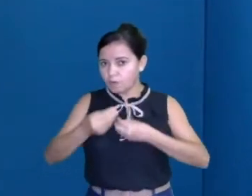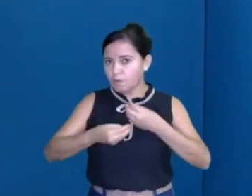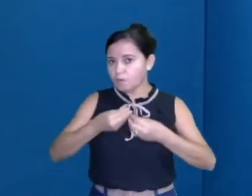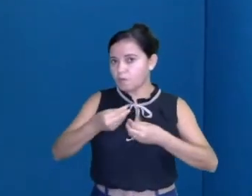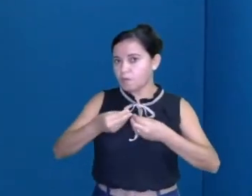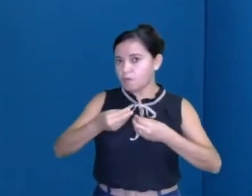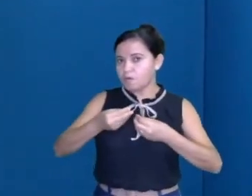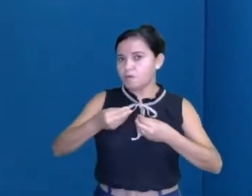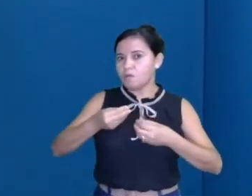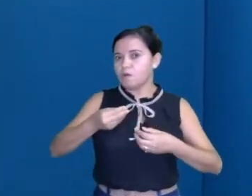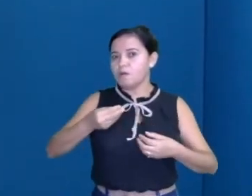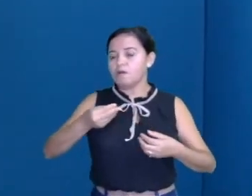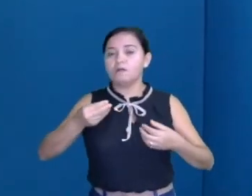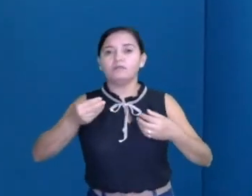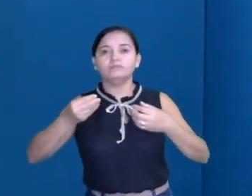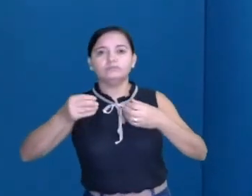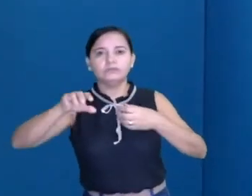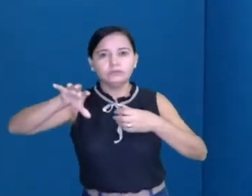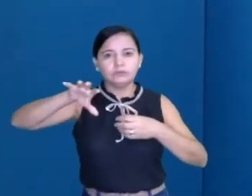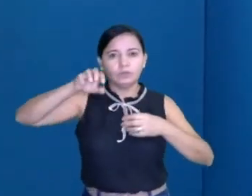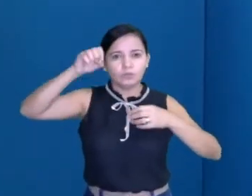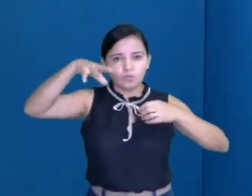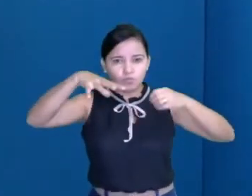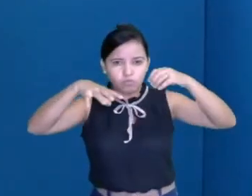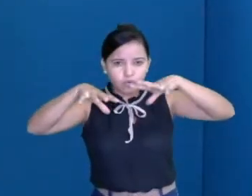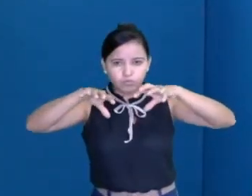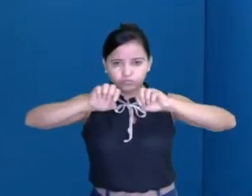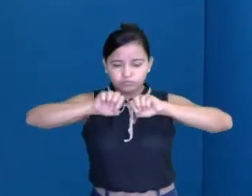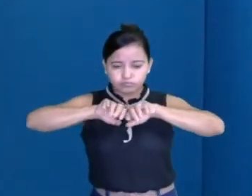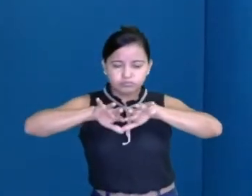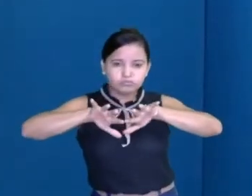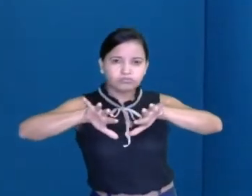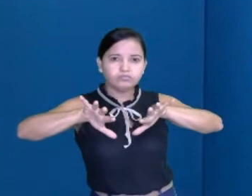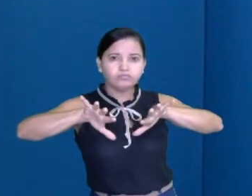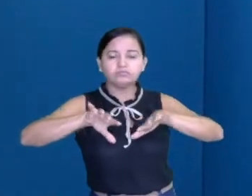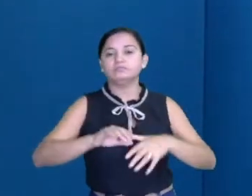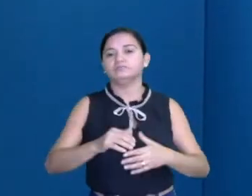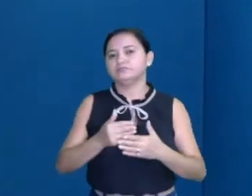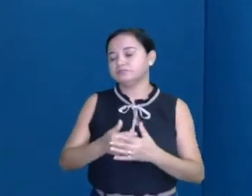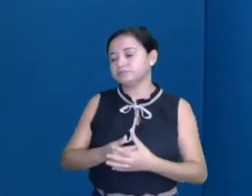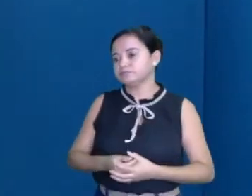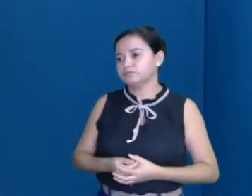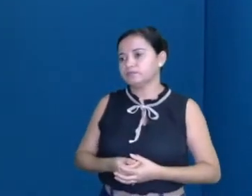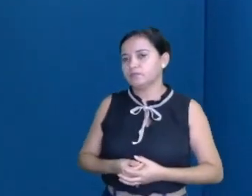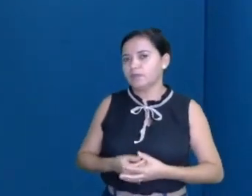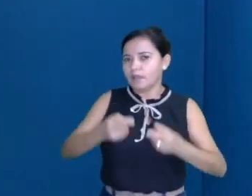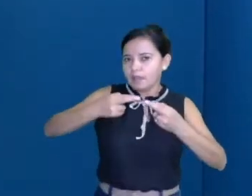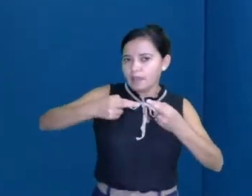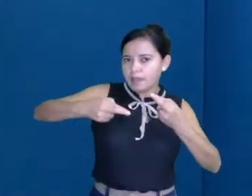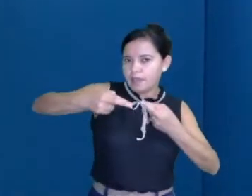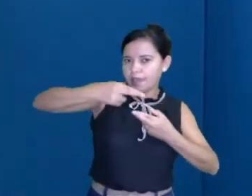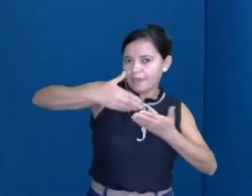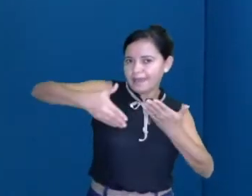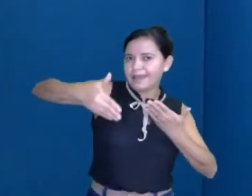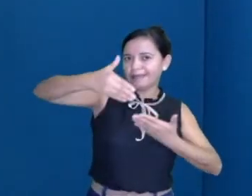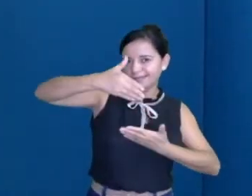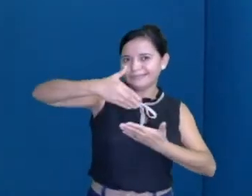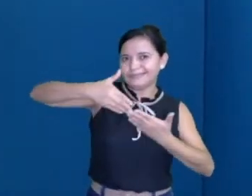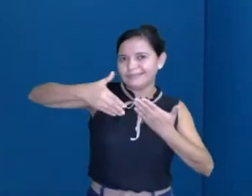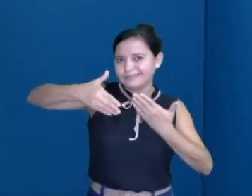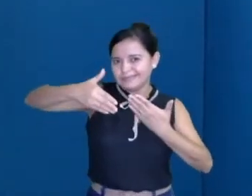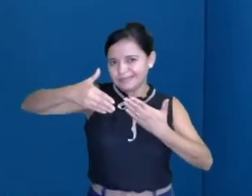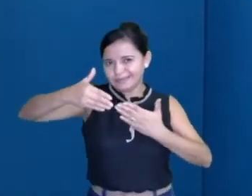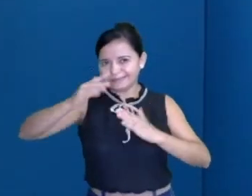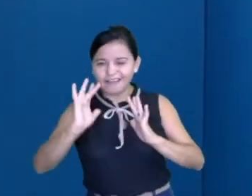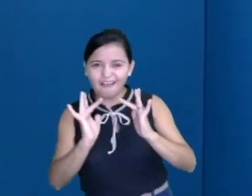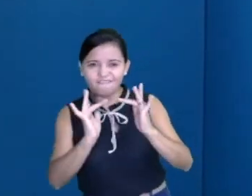de fótons, na forma de luz. E aqui você vê essa relação íntima, até posso dizer